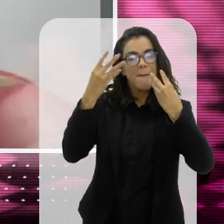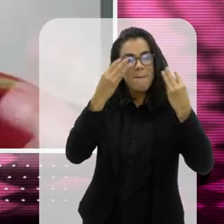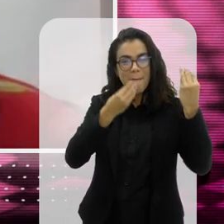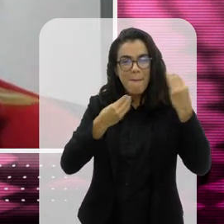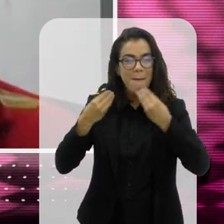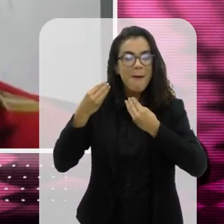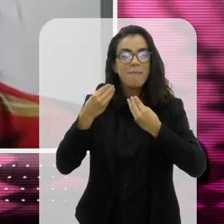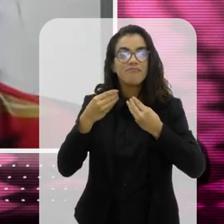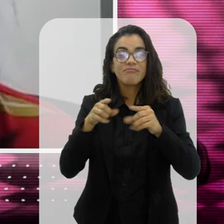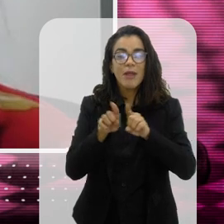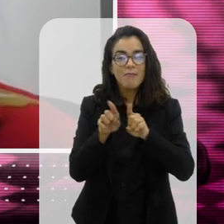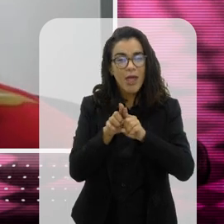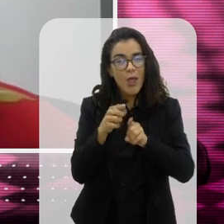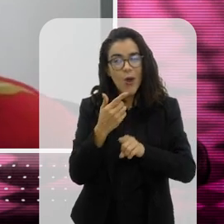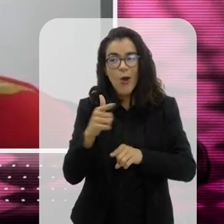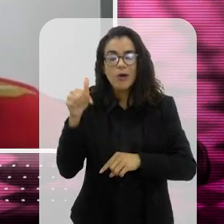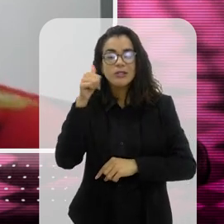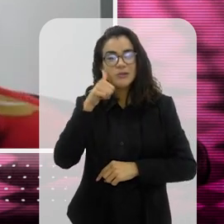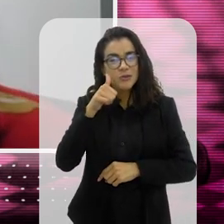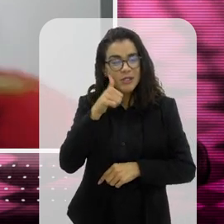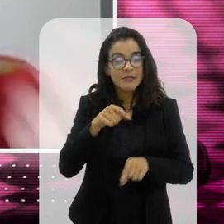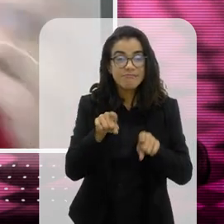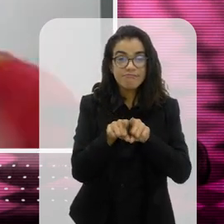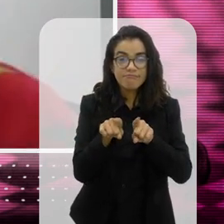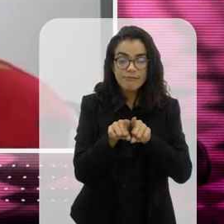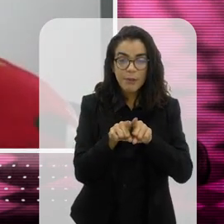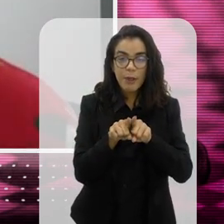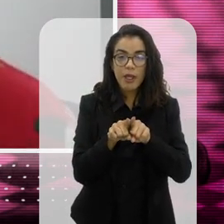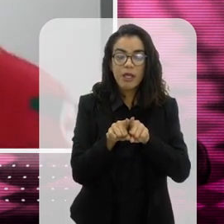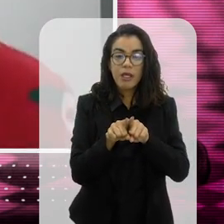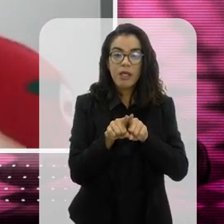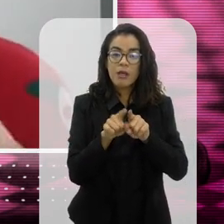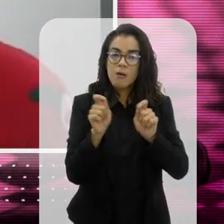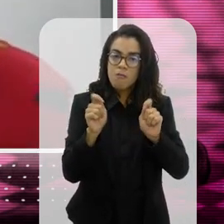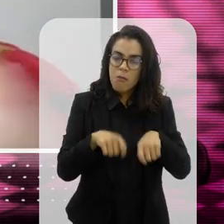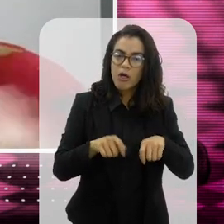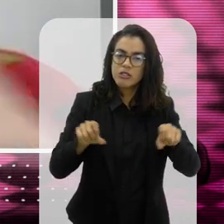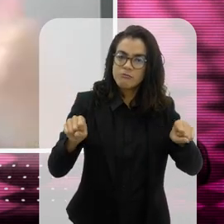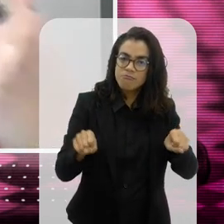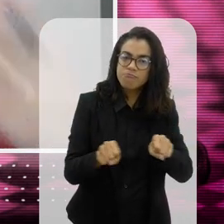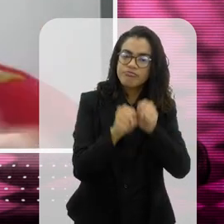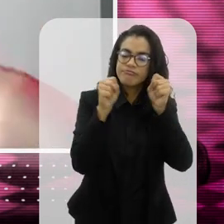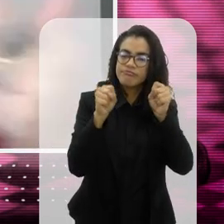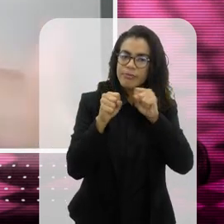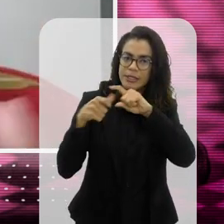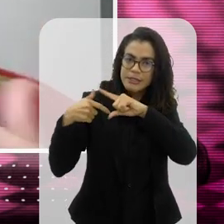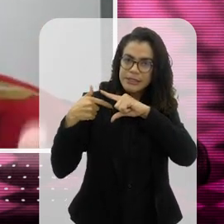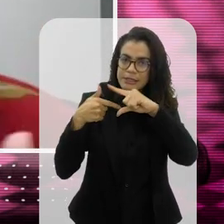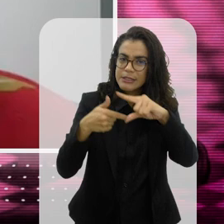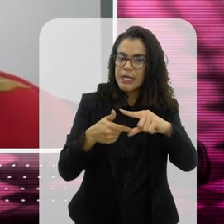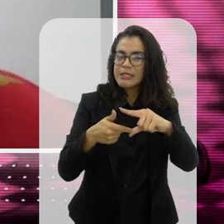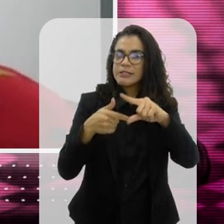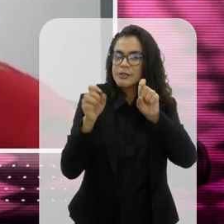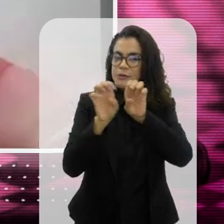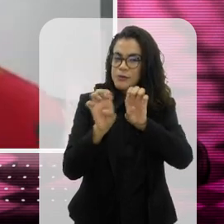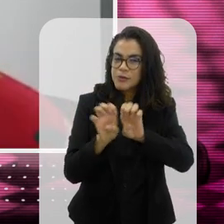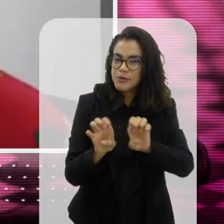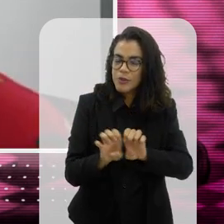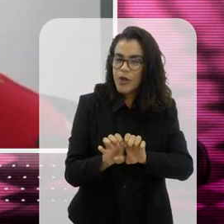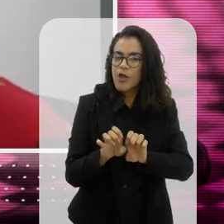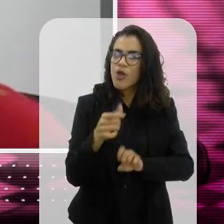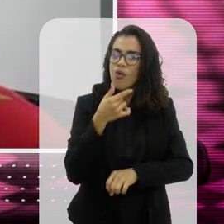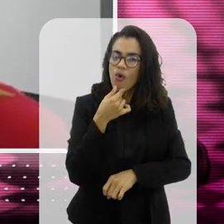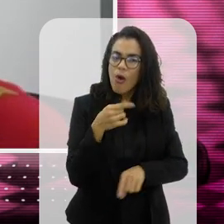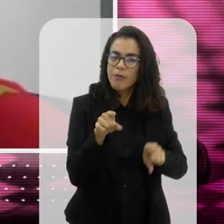que outras pessoas consigam enxergar outras mulheres para se autoconhecerem, para começarem a quebrar esse ciclo, e para os